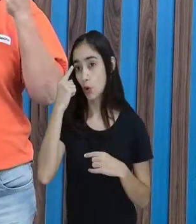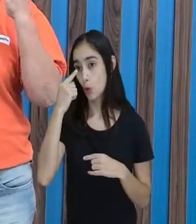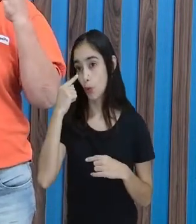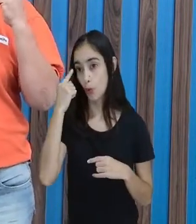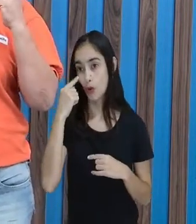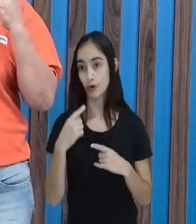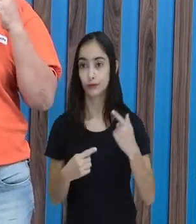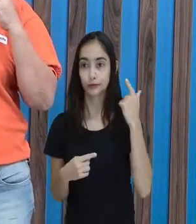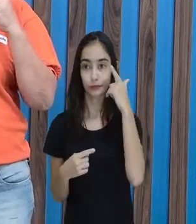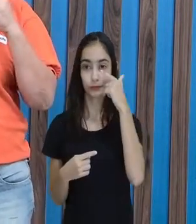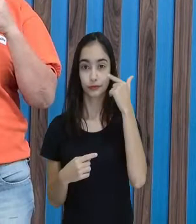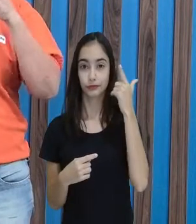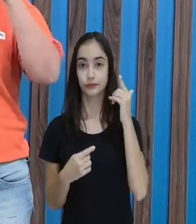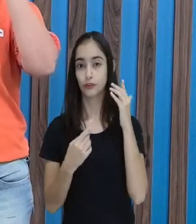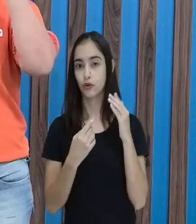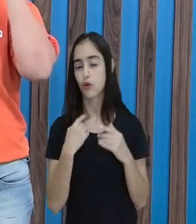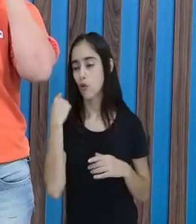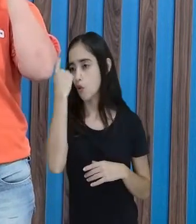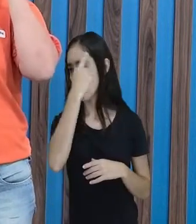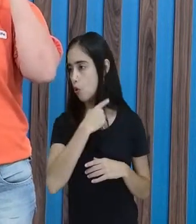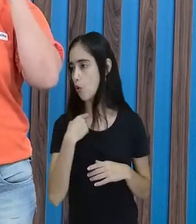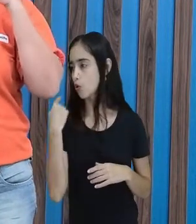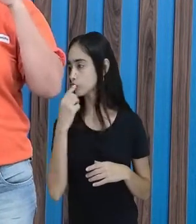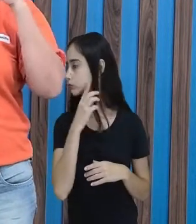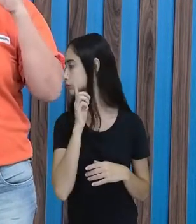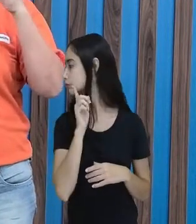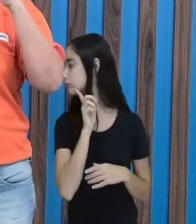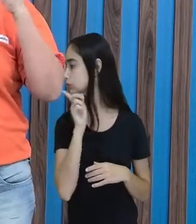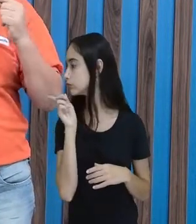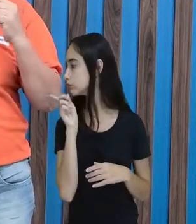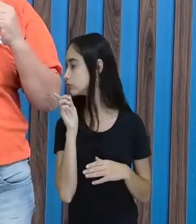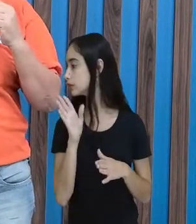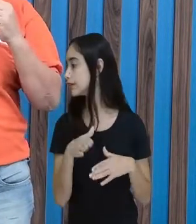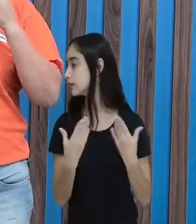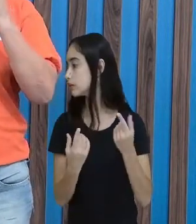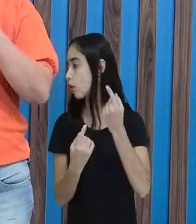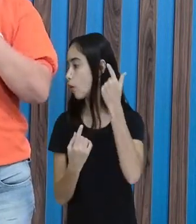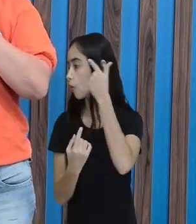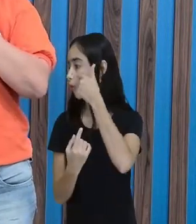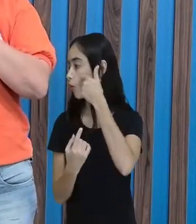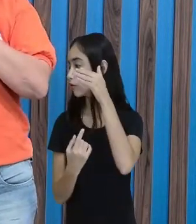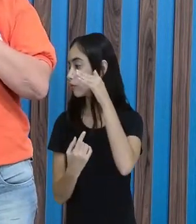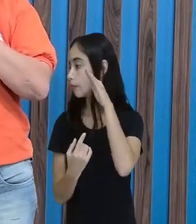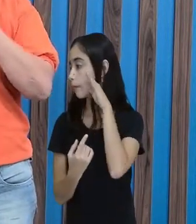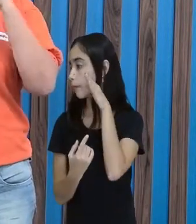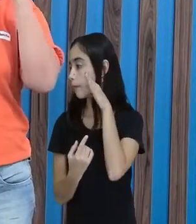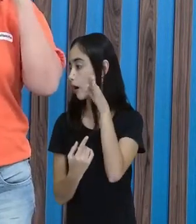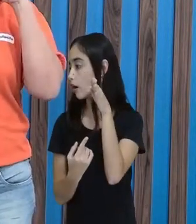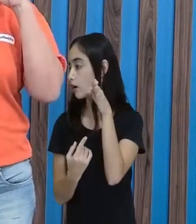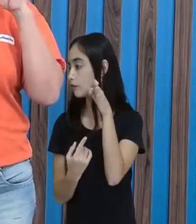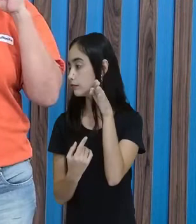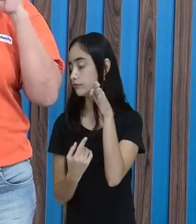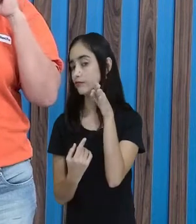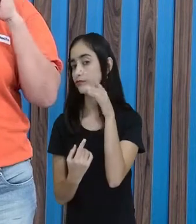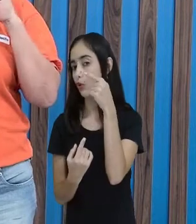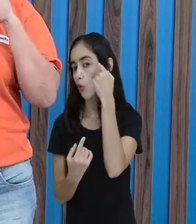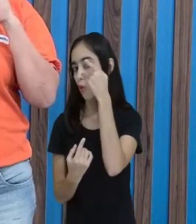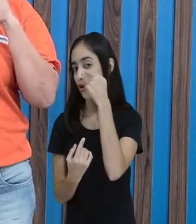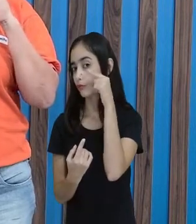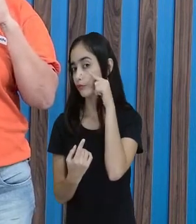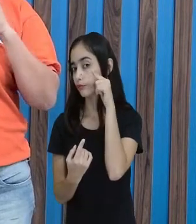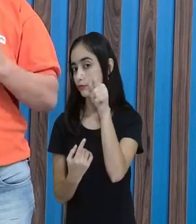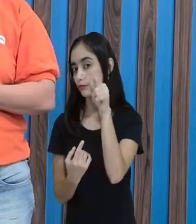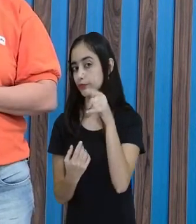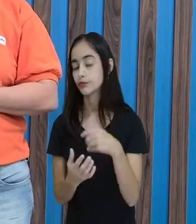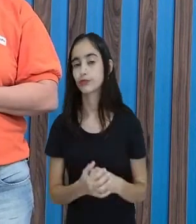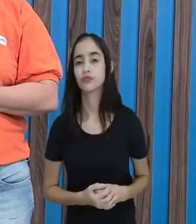nessa representação do rosto, os olhos também ficam de frente. Então o rosto está de perfil, mas os olhos estão de